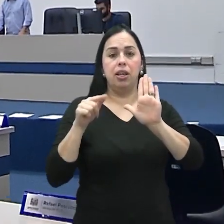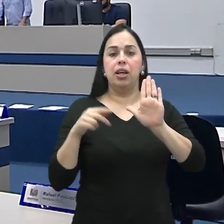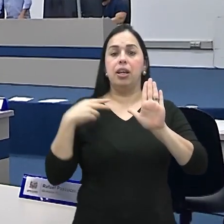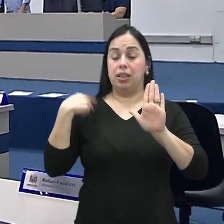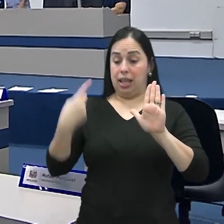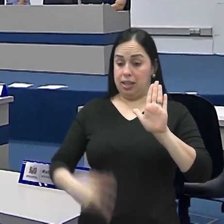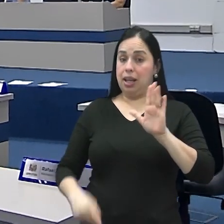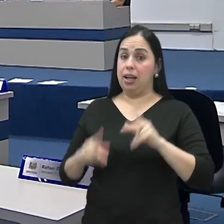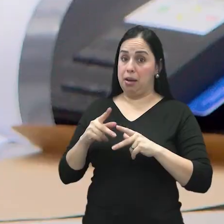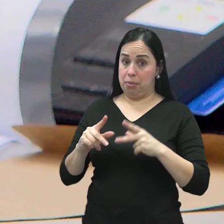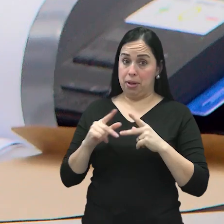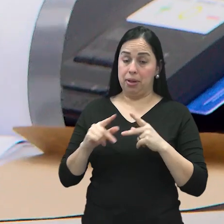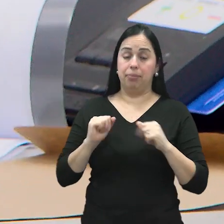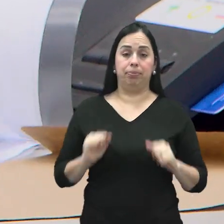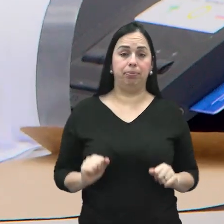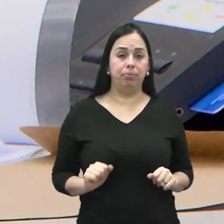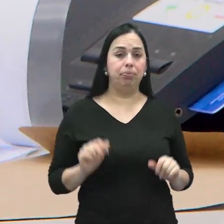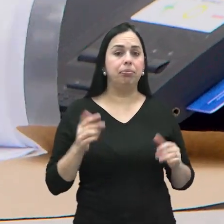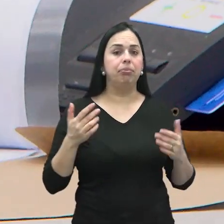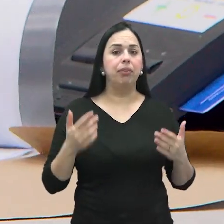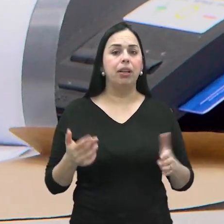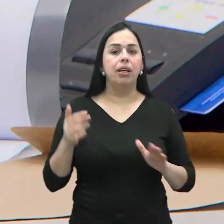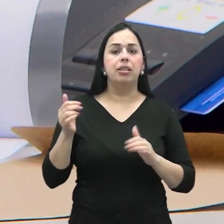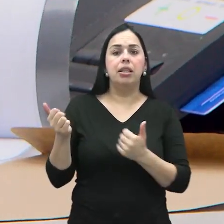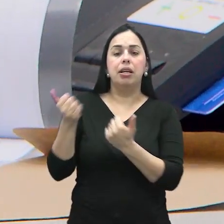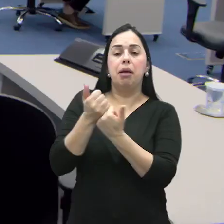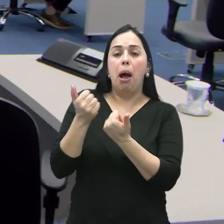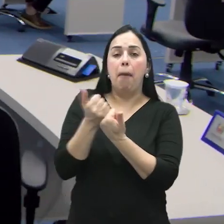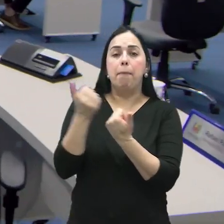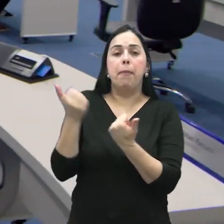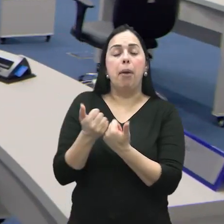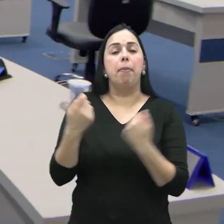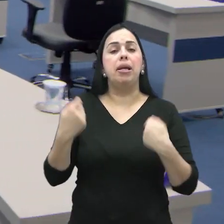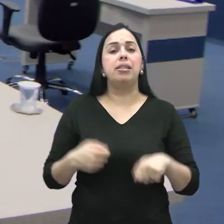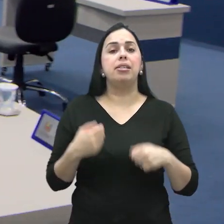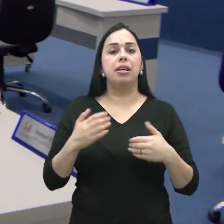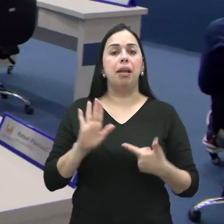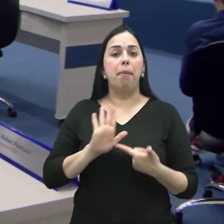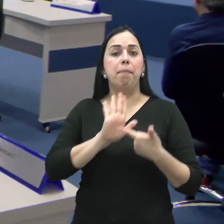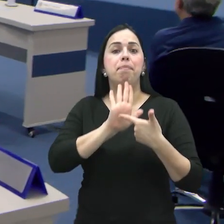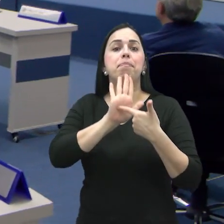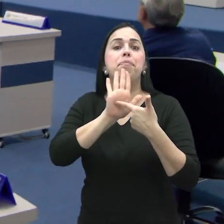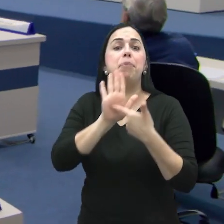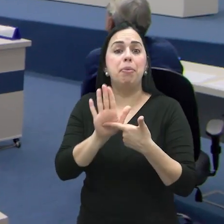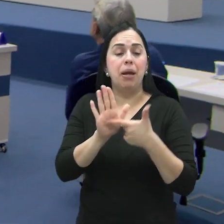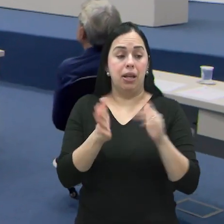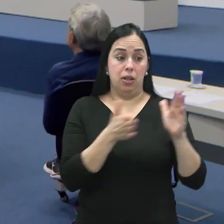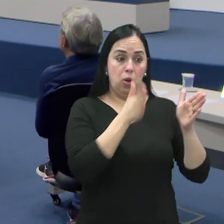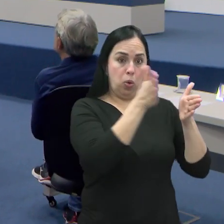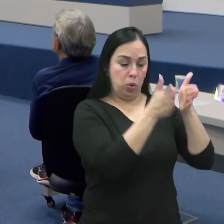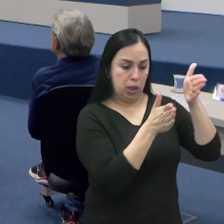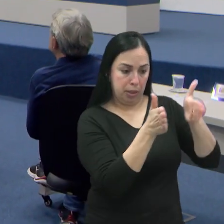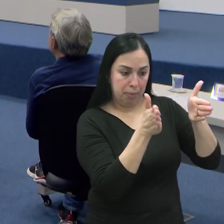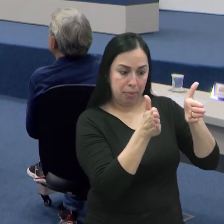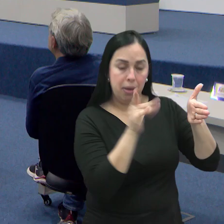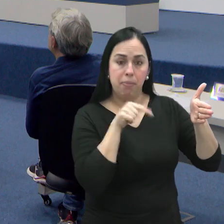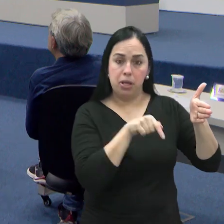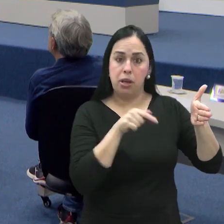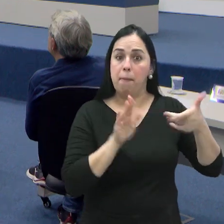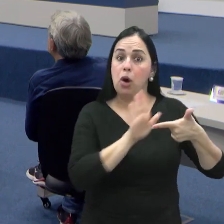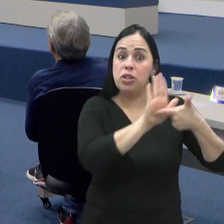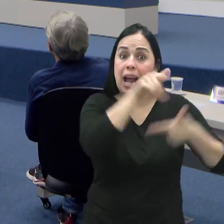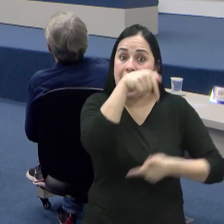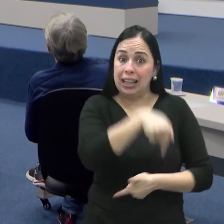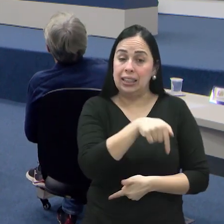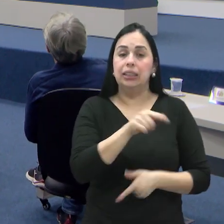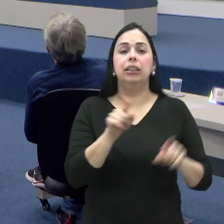pelo regimento interno. A proposta com alteração precisa ser apresentada na primeira fase de discussão do projeto de